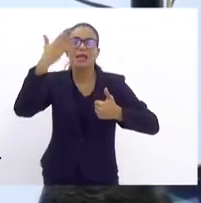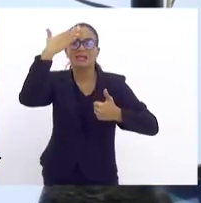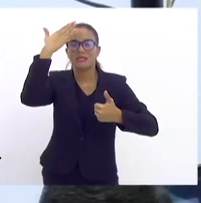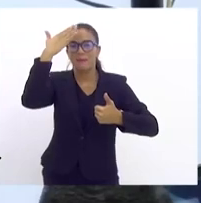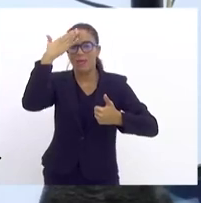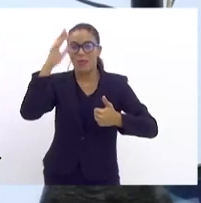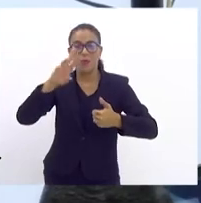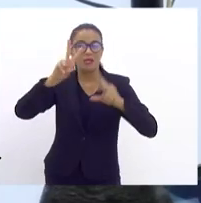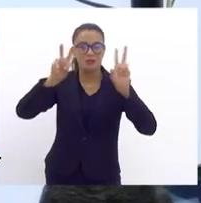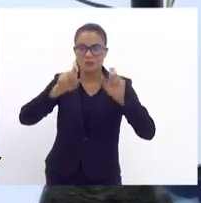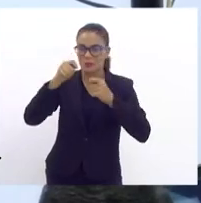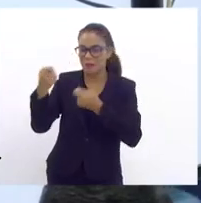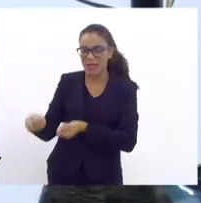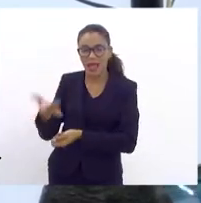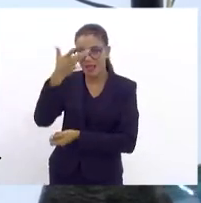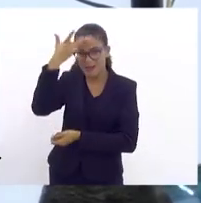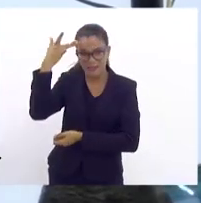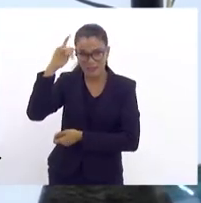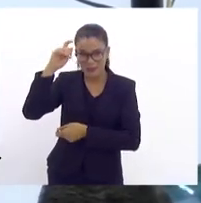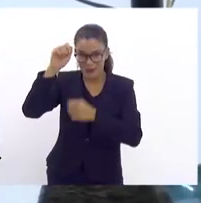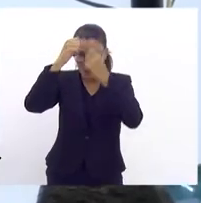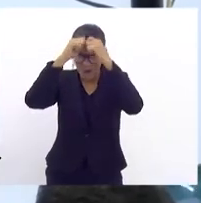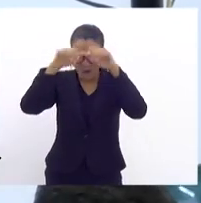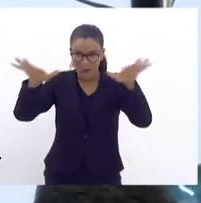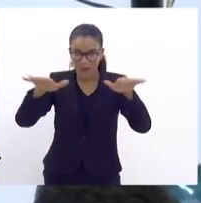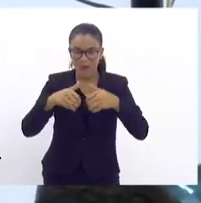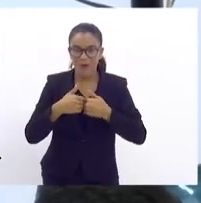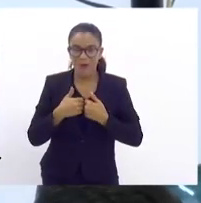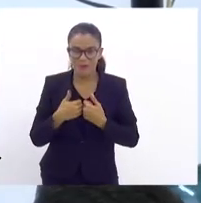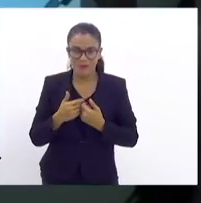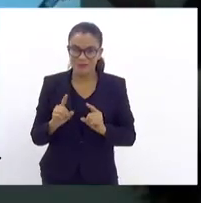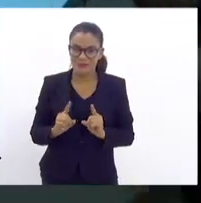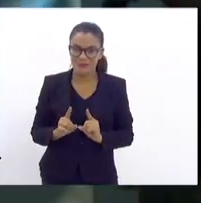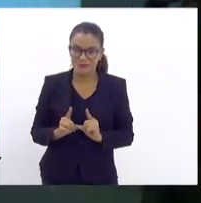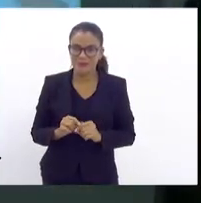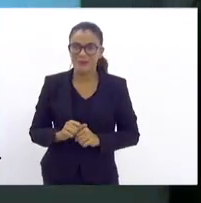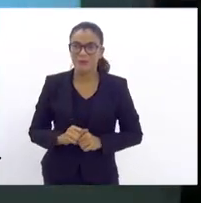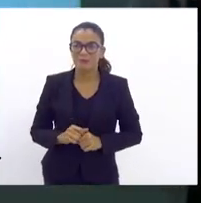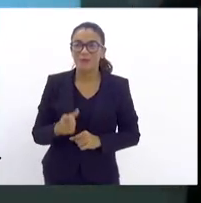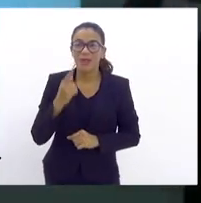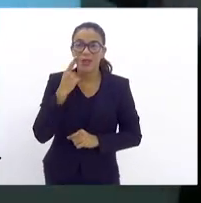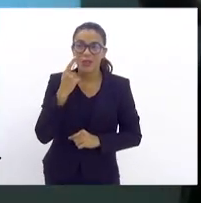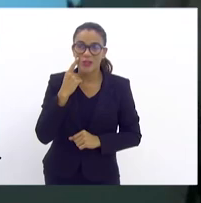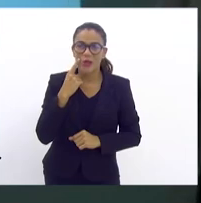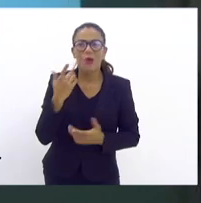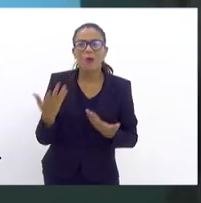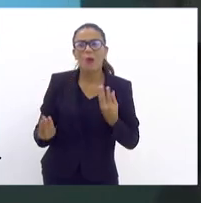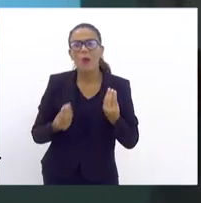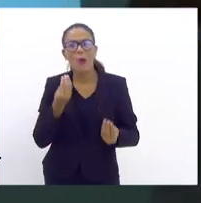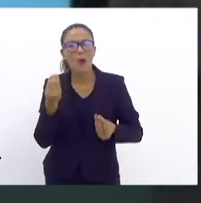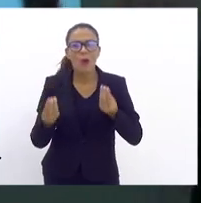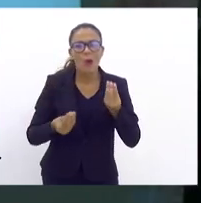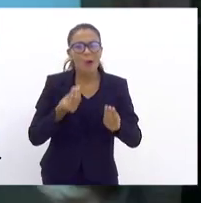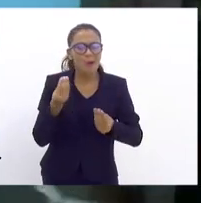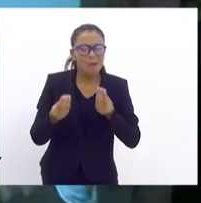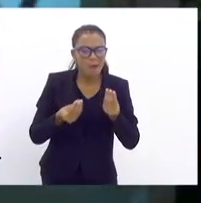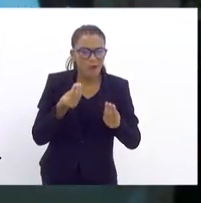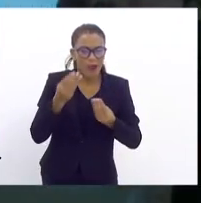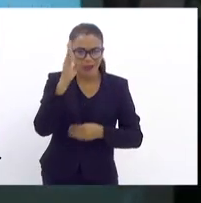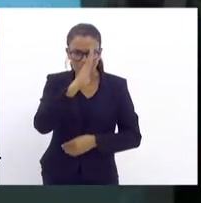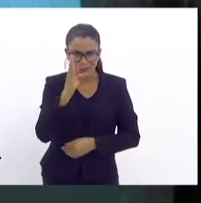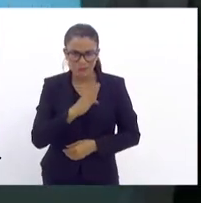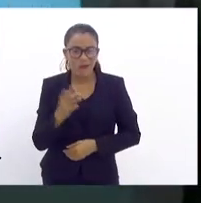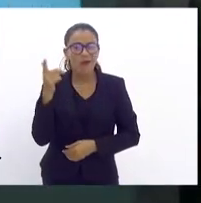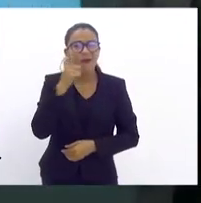isso nunca foi sobre a pessoa com autismo Tá bom pode passar e aí olha glacê quando que realmente hoje a gente no Brasil